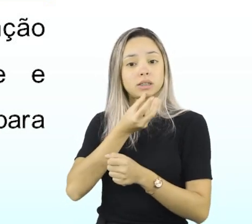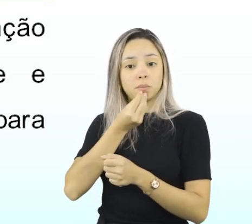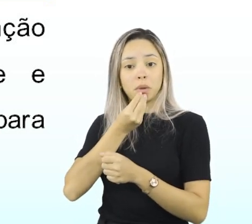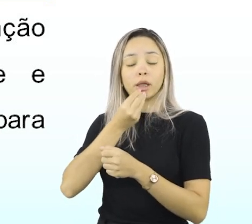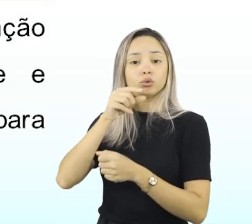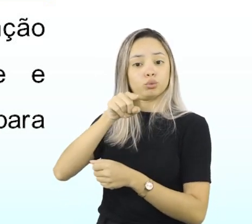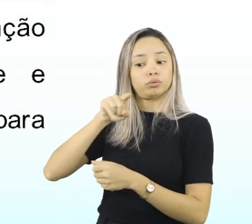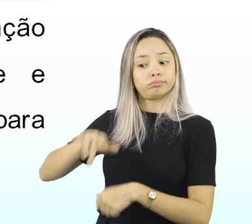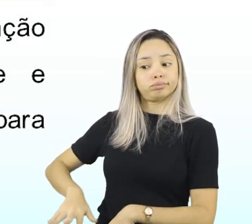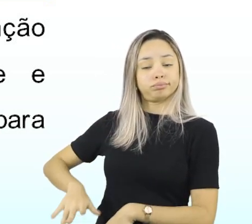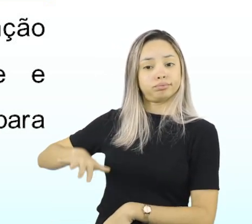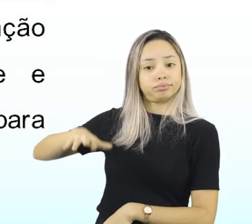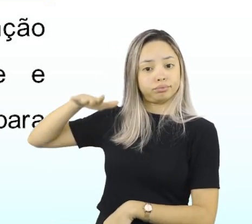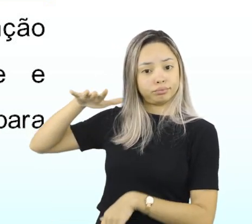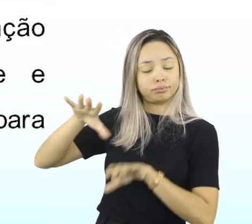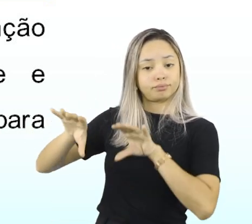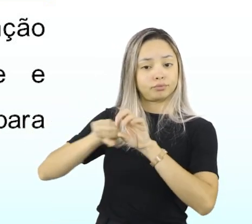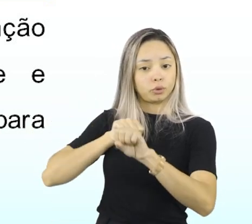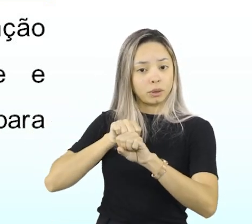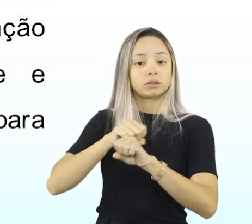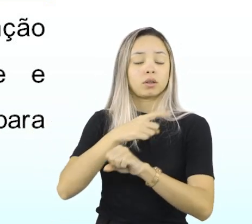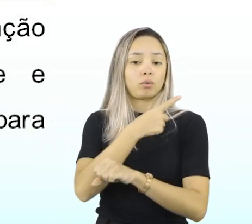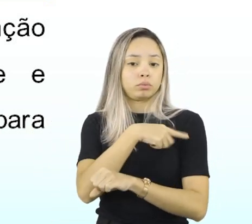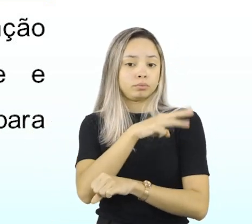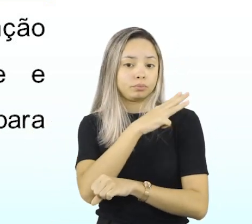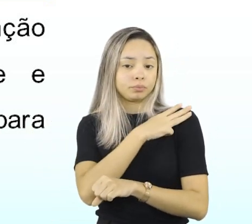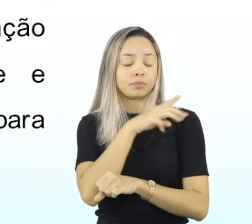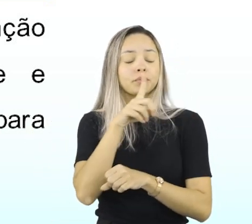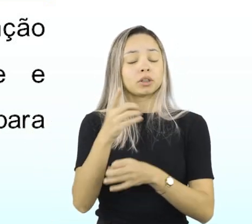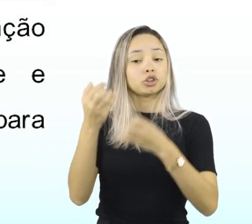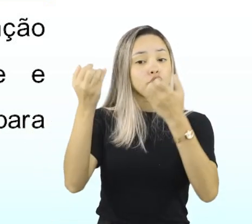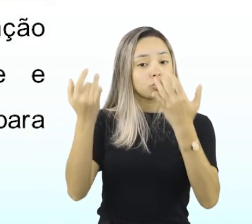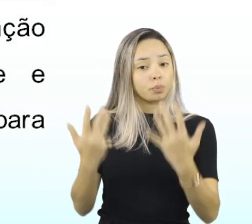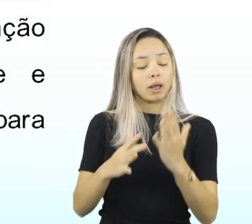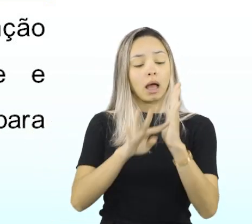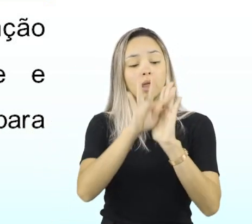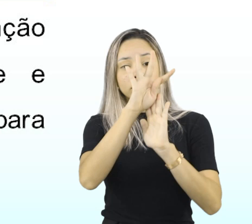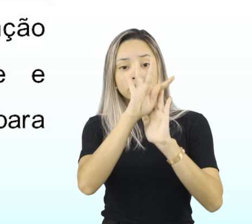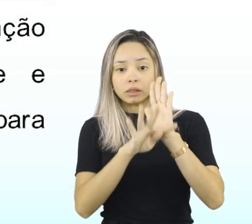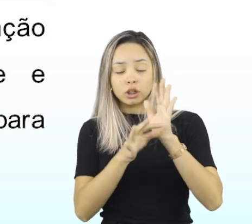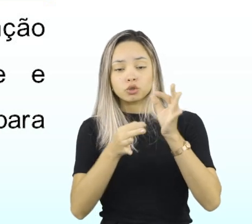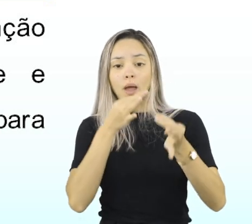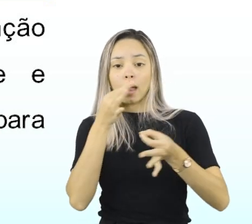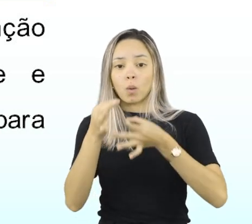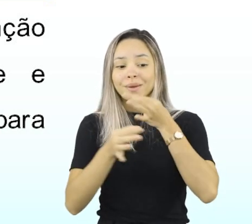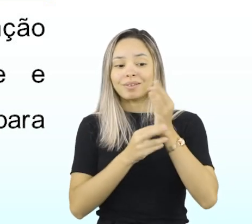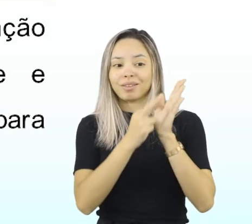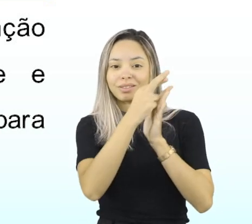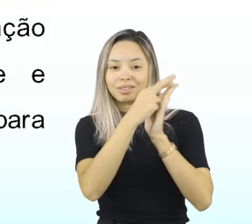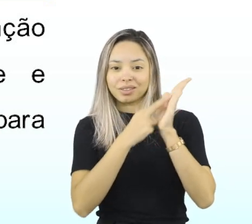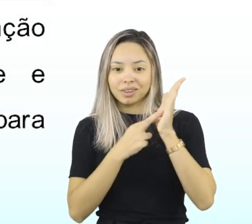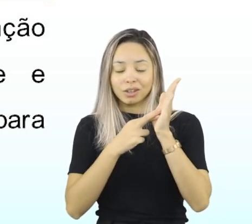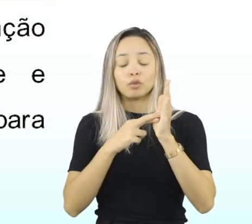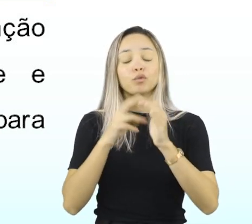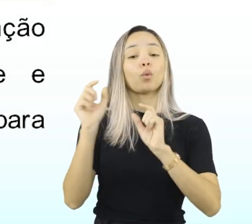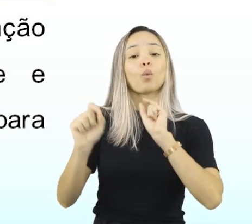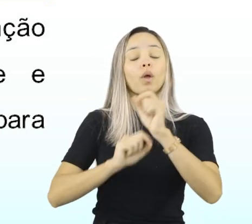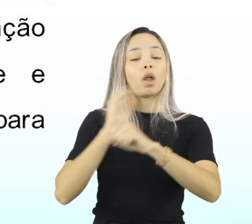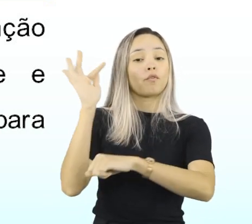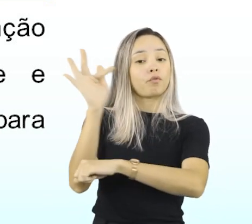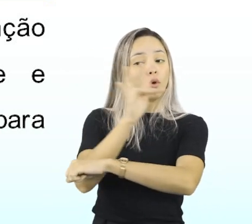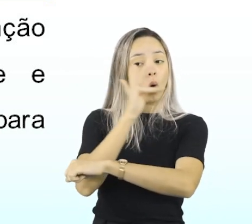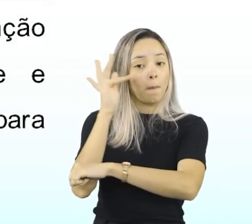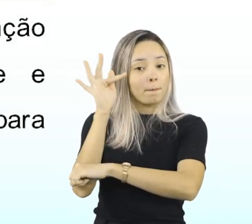conhecimentos construídos ao longo de sua formação, redige um texto dissertativo argumentativo em modalidade de escrita formal da